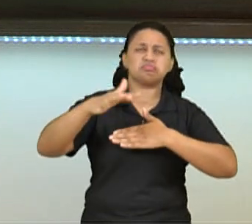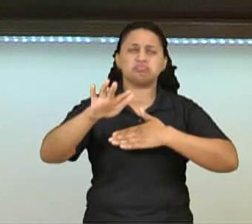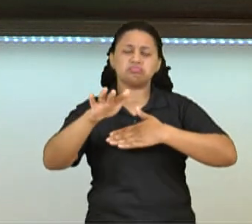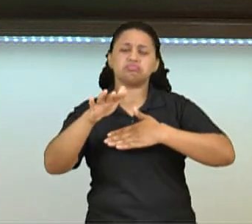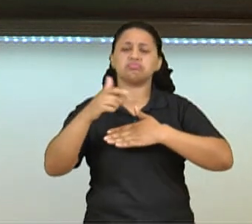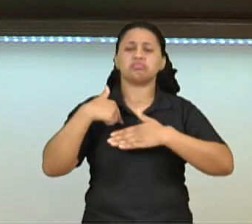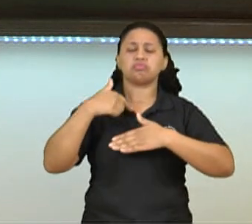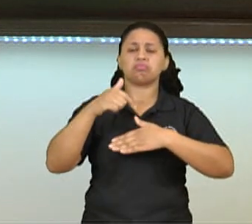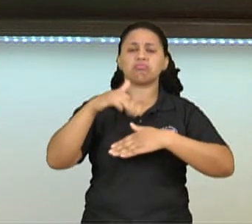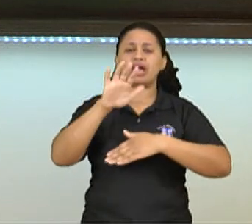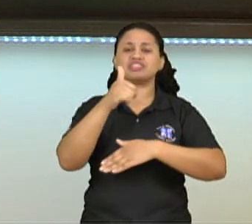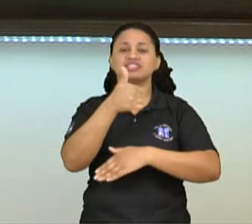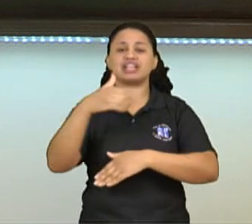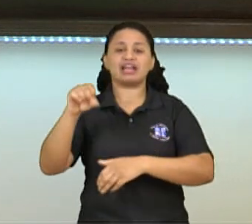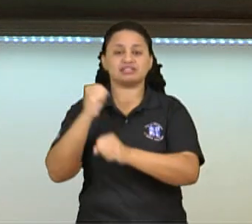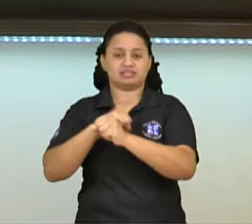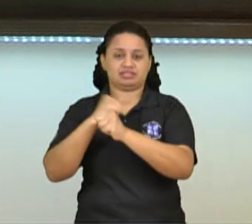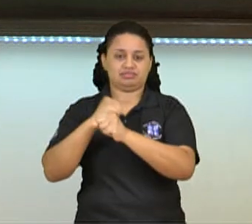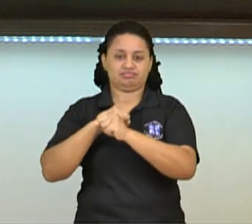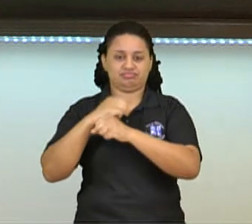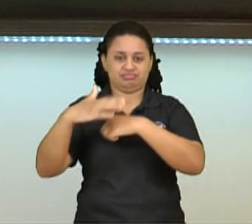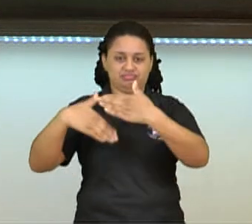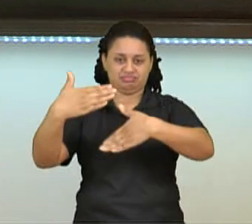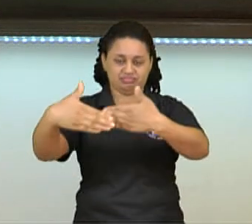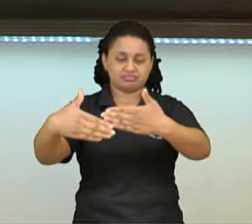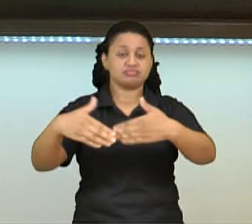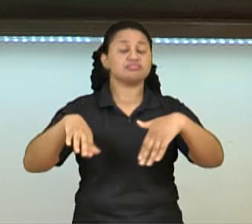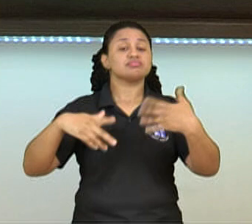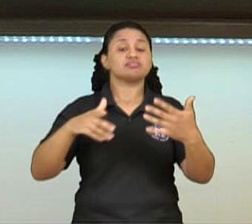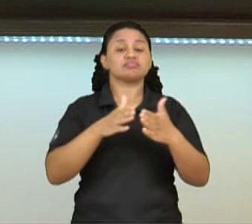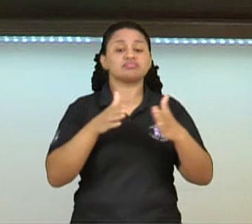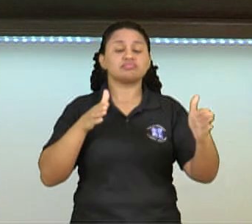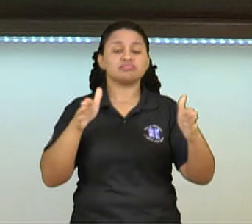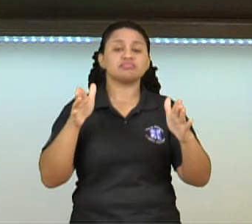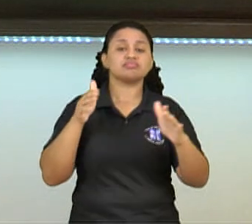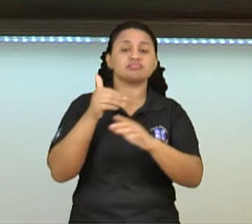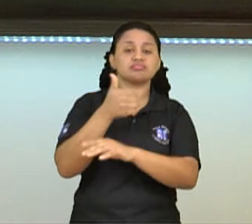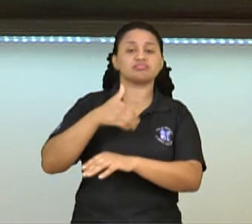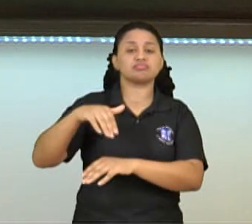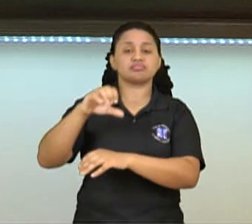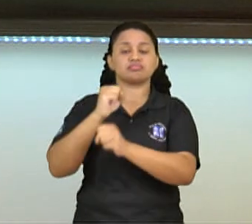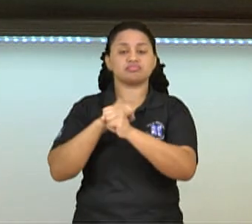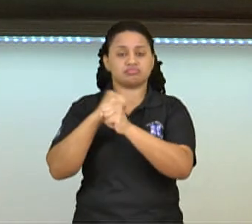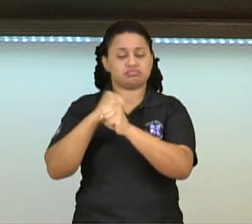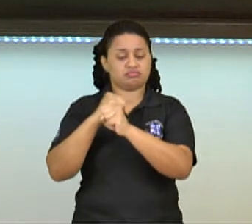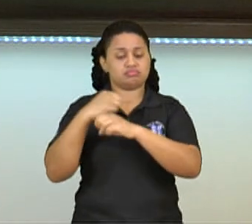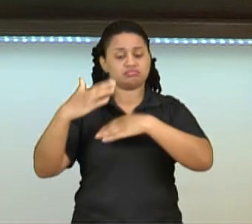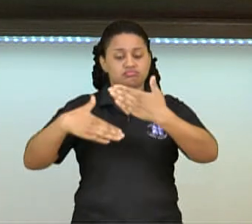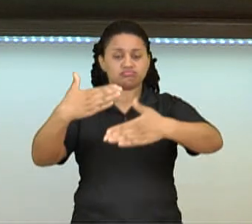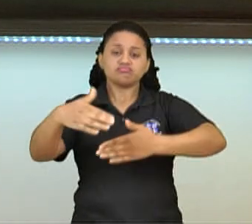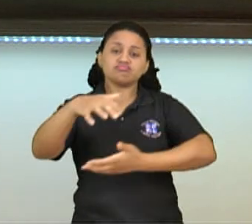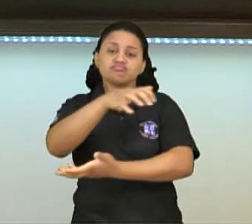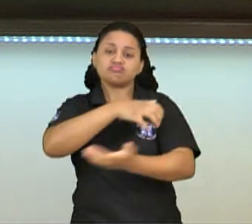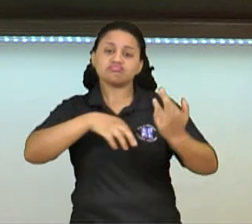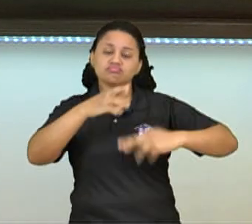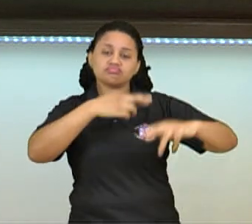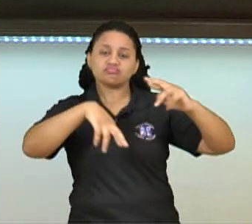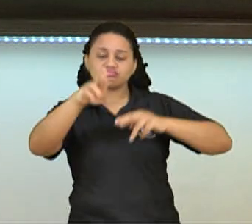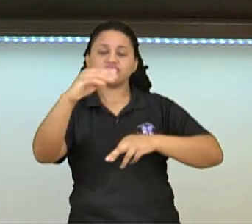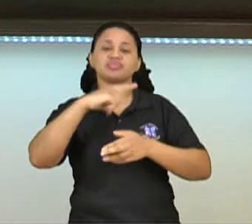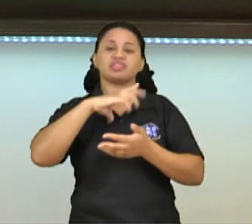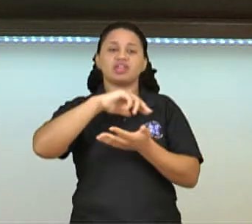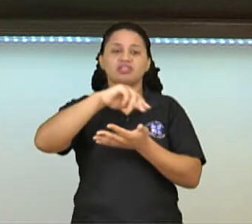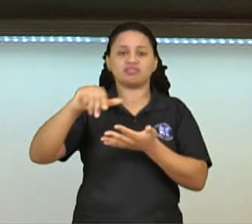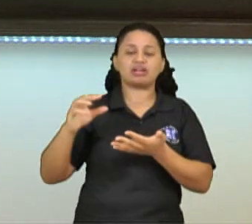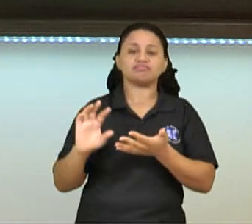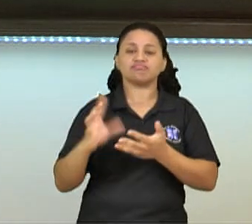chegar um pouco mais de 10 anos. Então, nesses 10 anos, esse processo revolucionário vai ter vários